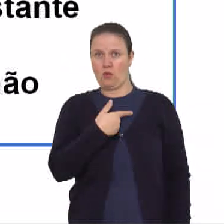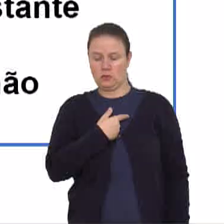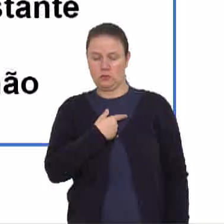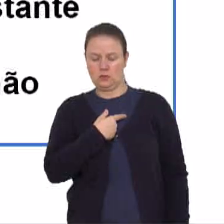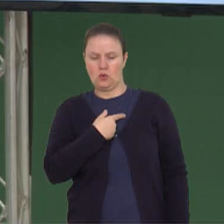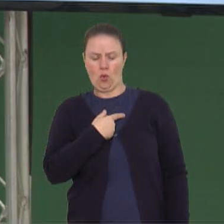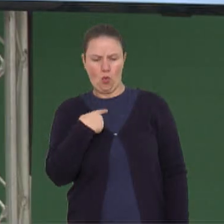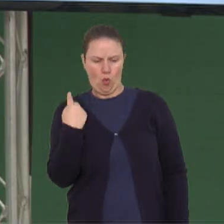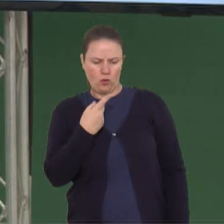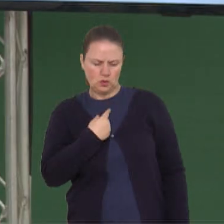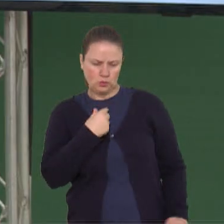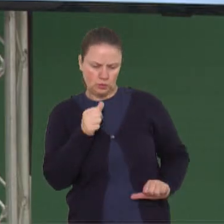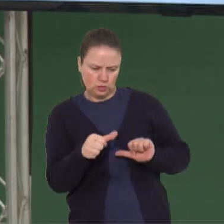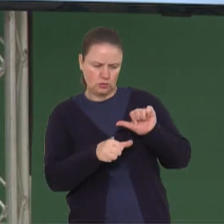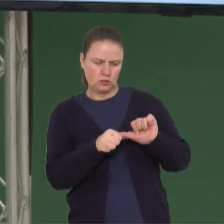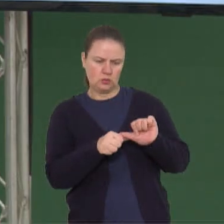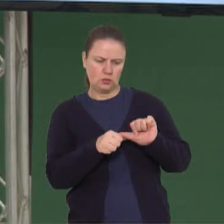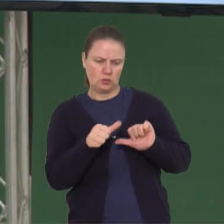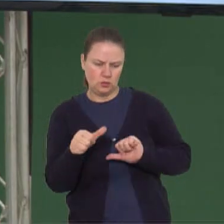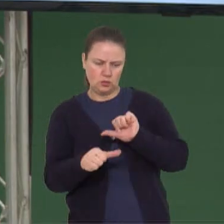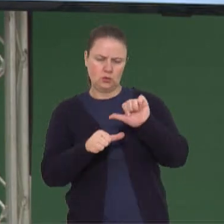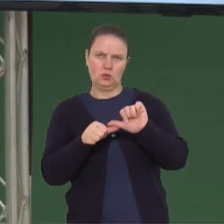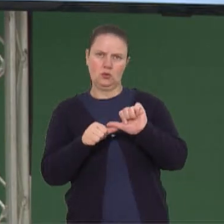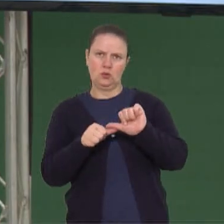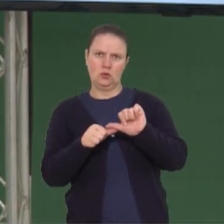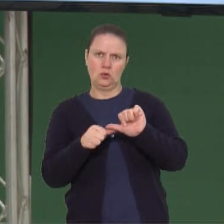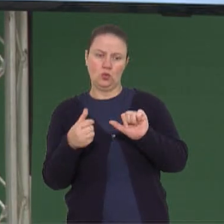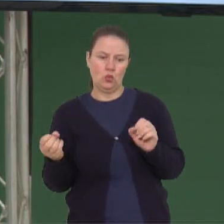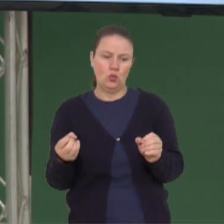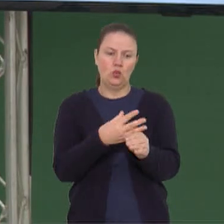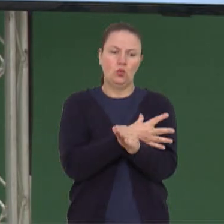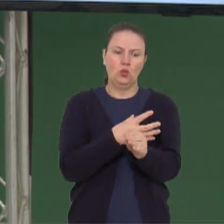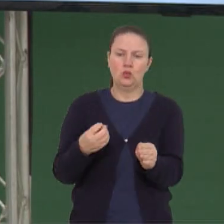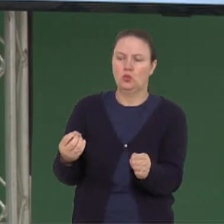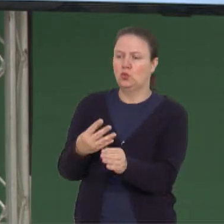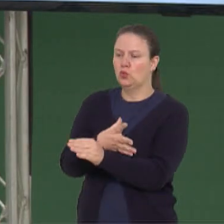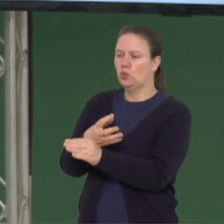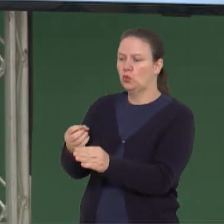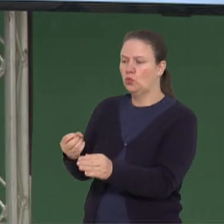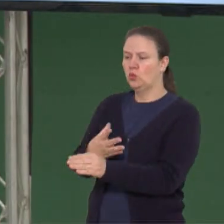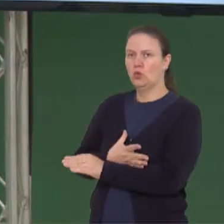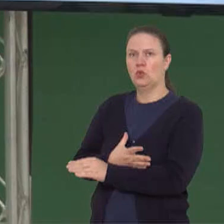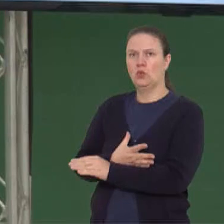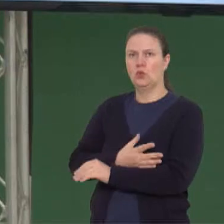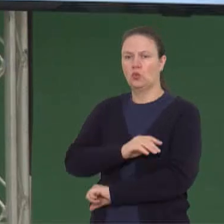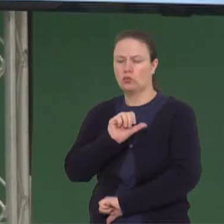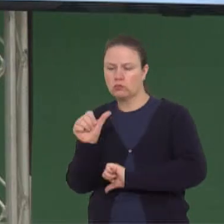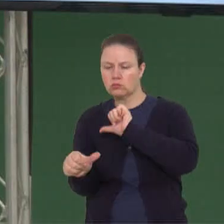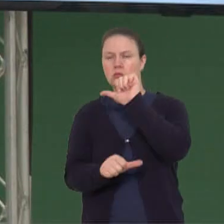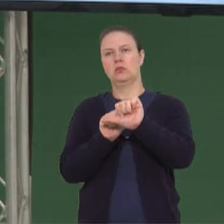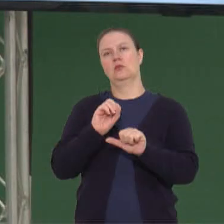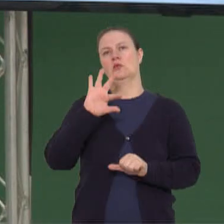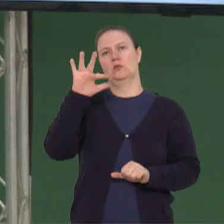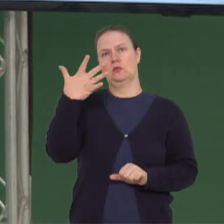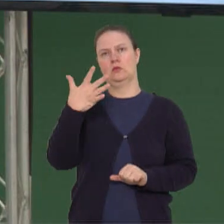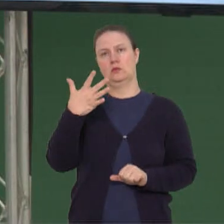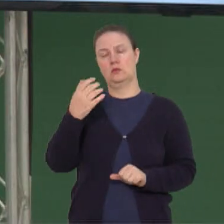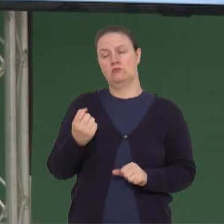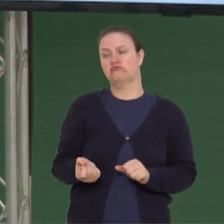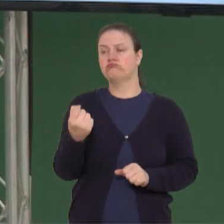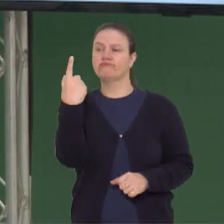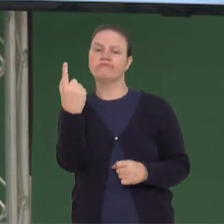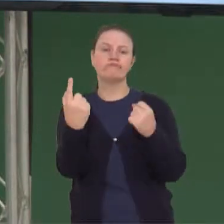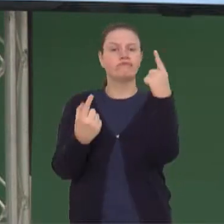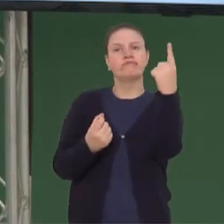aqui essa questão do constante devir, do constante tornar-se outro, que alguns filósofos